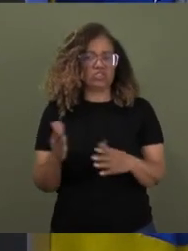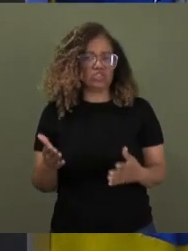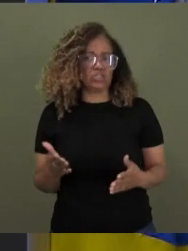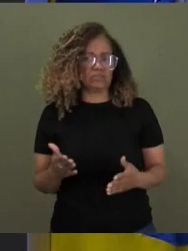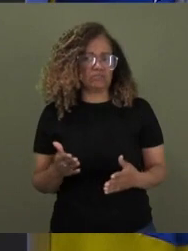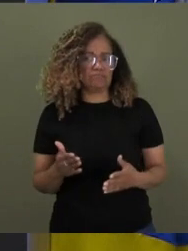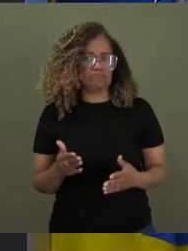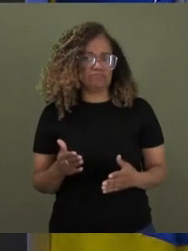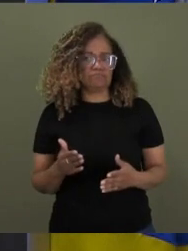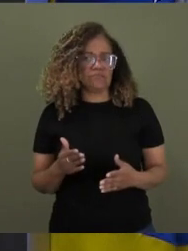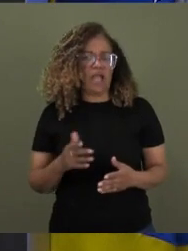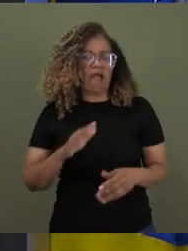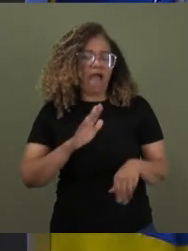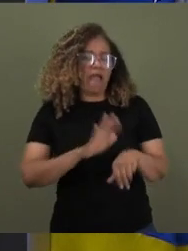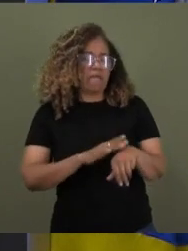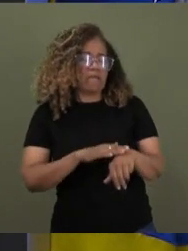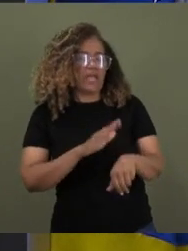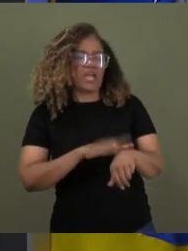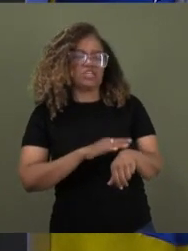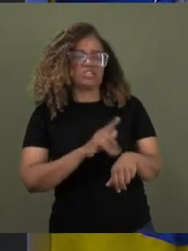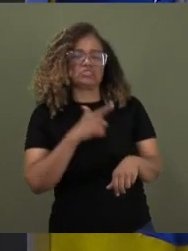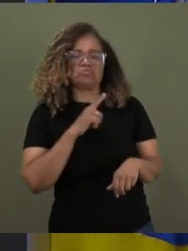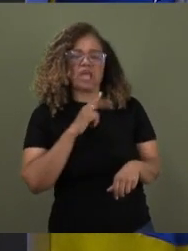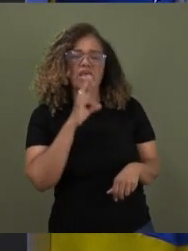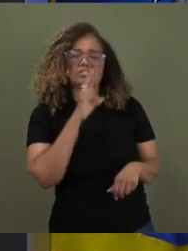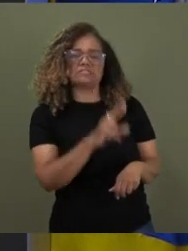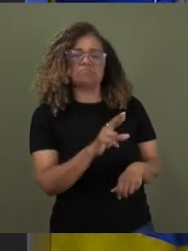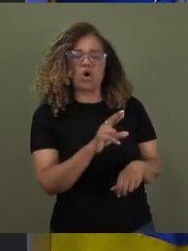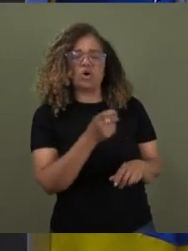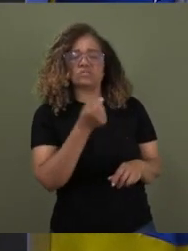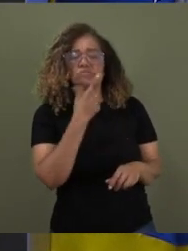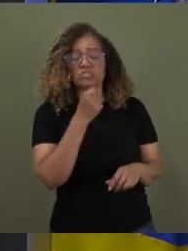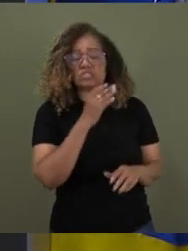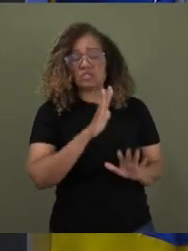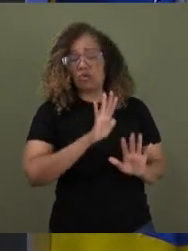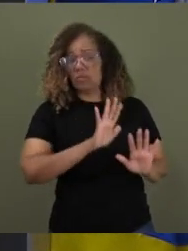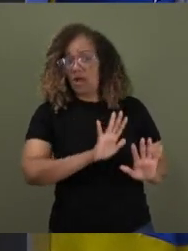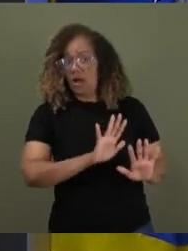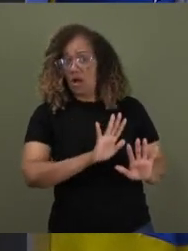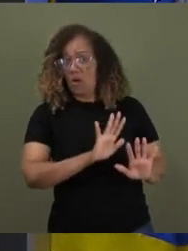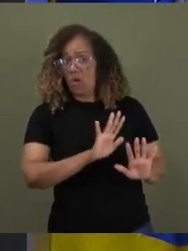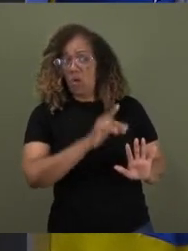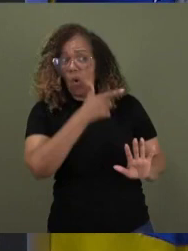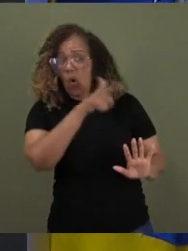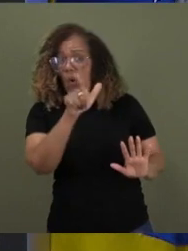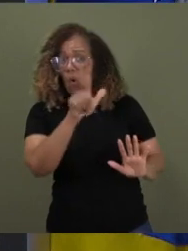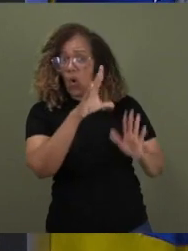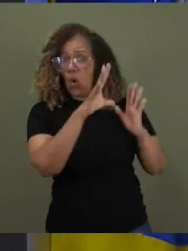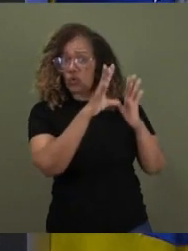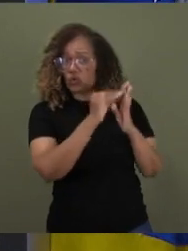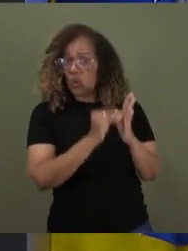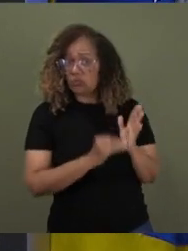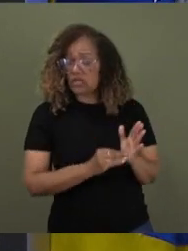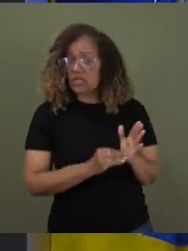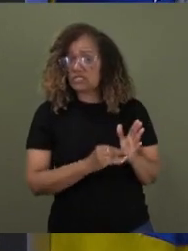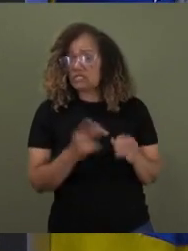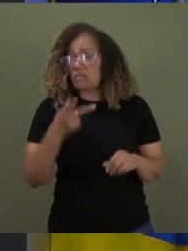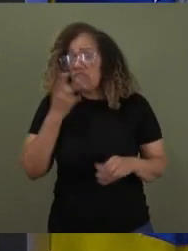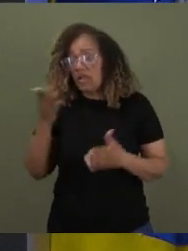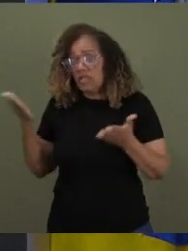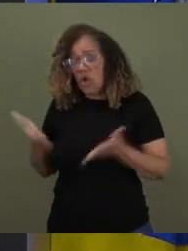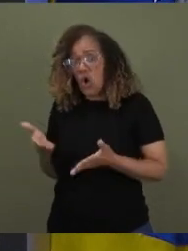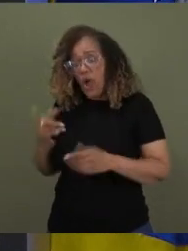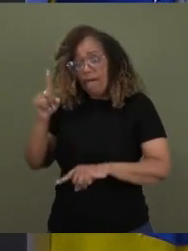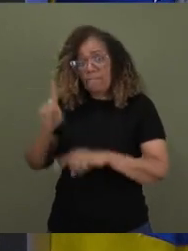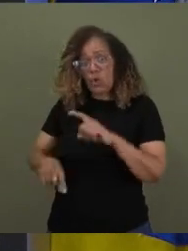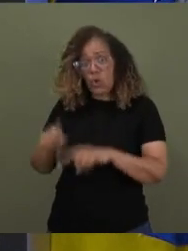não respondem a medicações comuns. Esse é outro contexto. Estão falando de um produto que tem todas